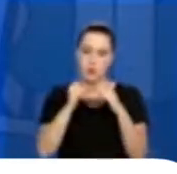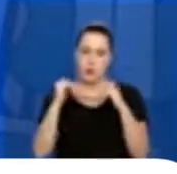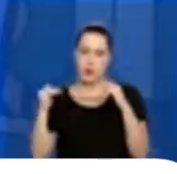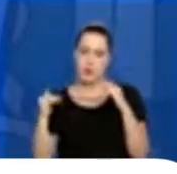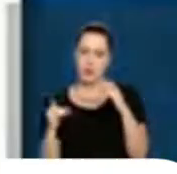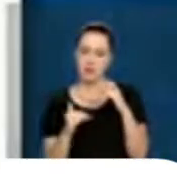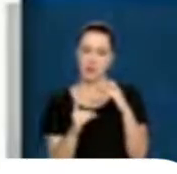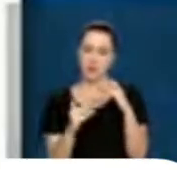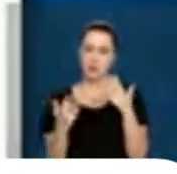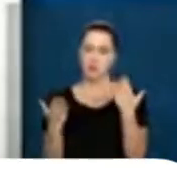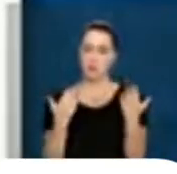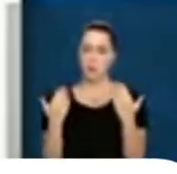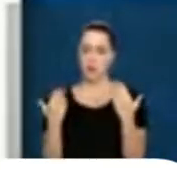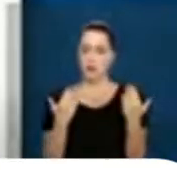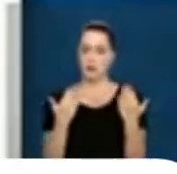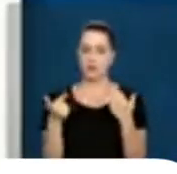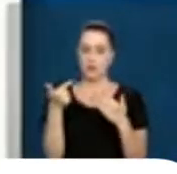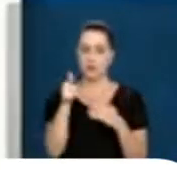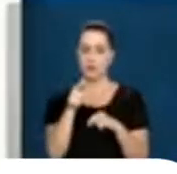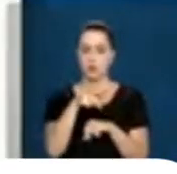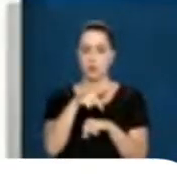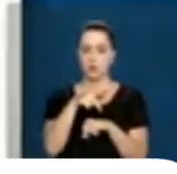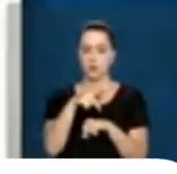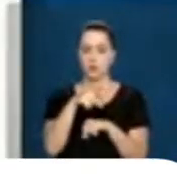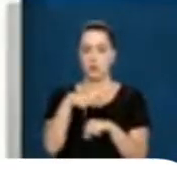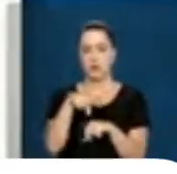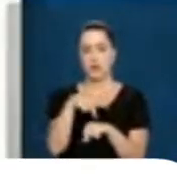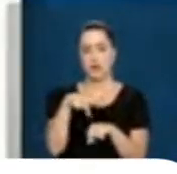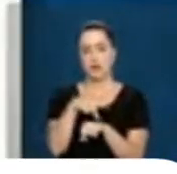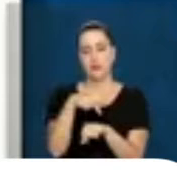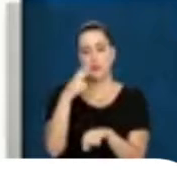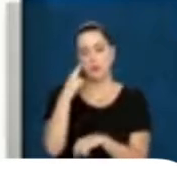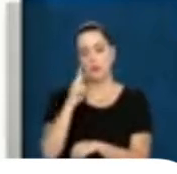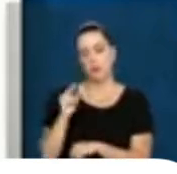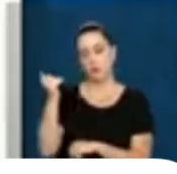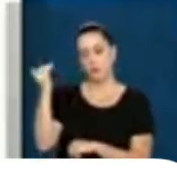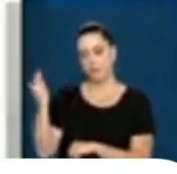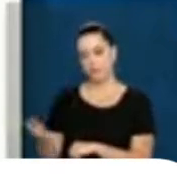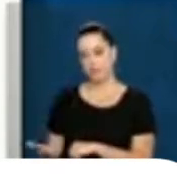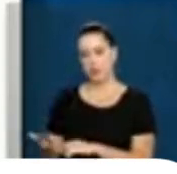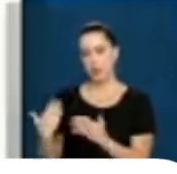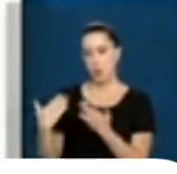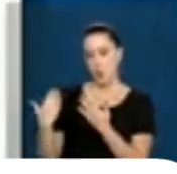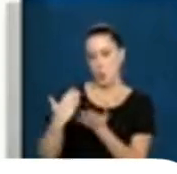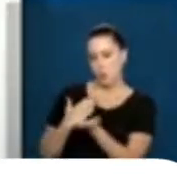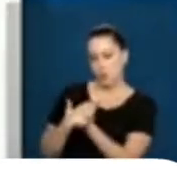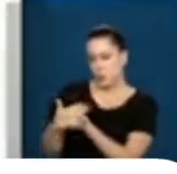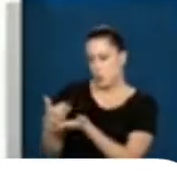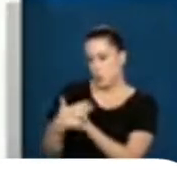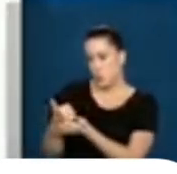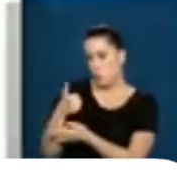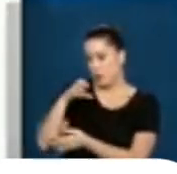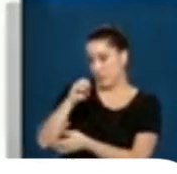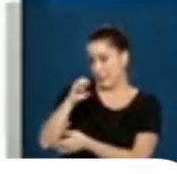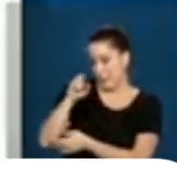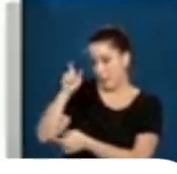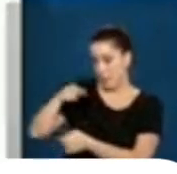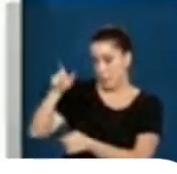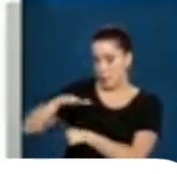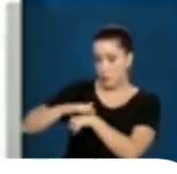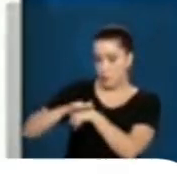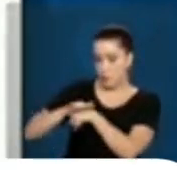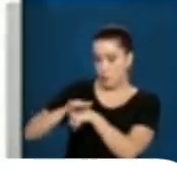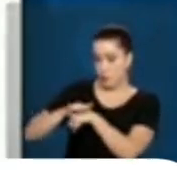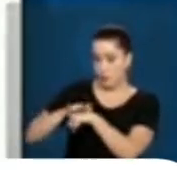ali em relação aos demais países, considerando o 100º caso confirmado em cada